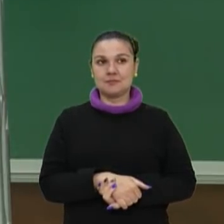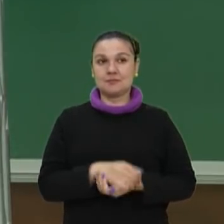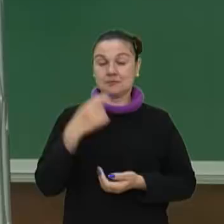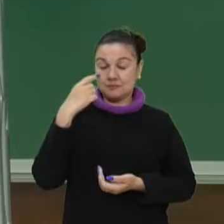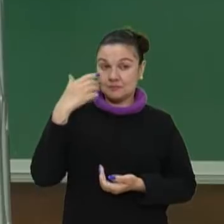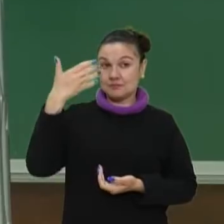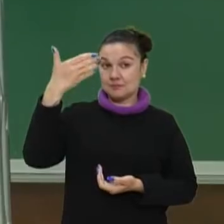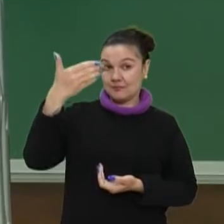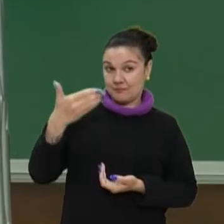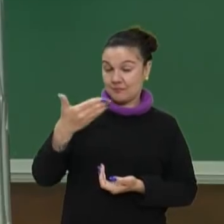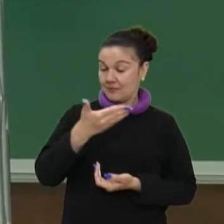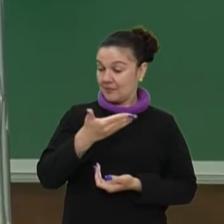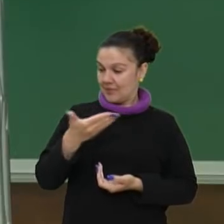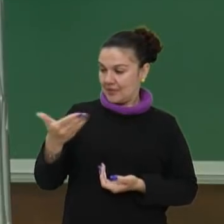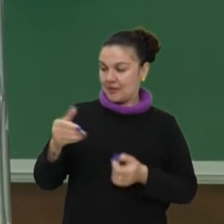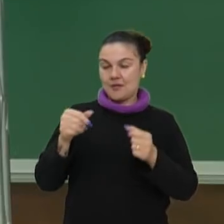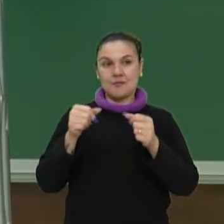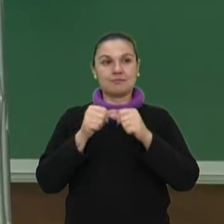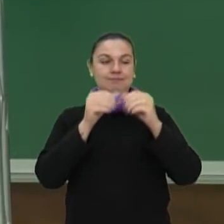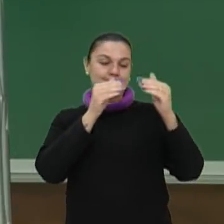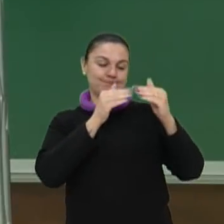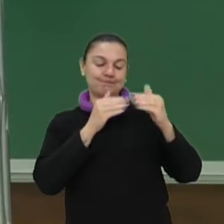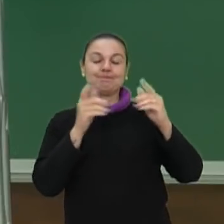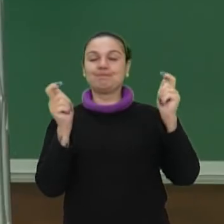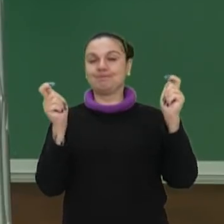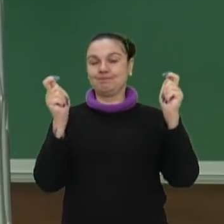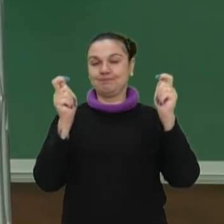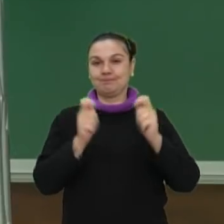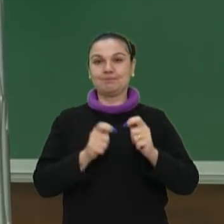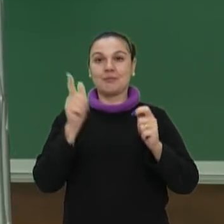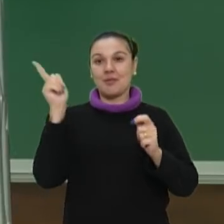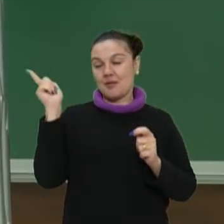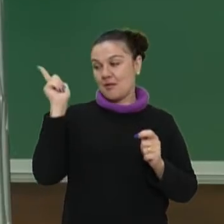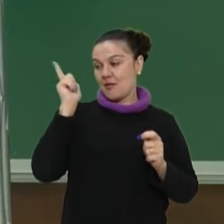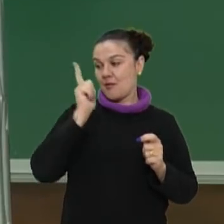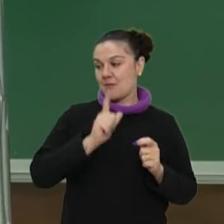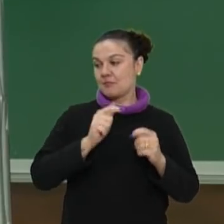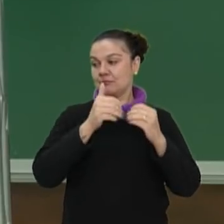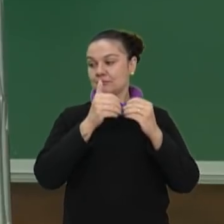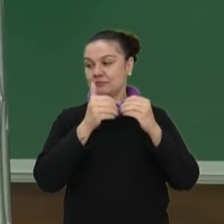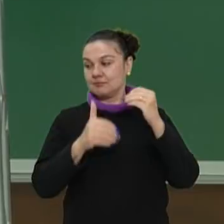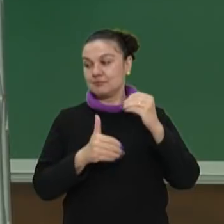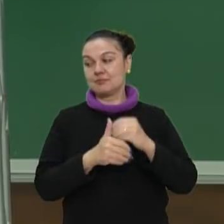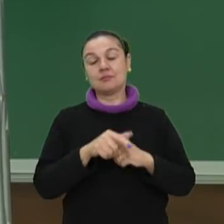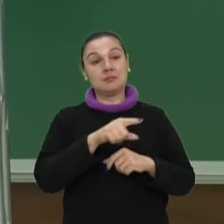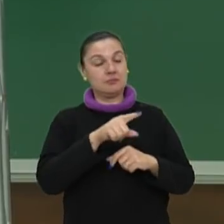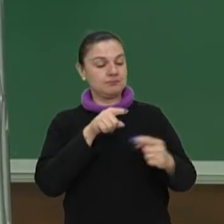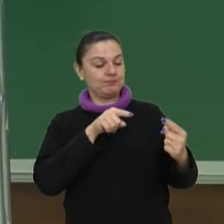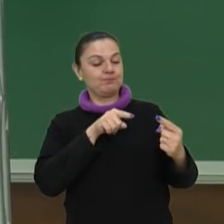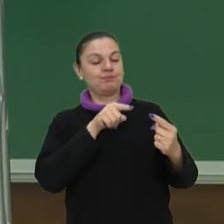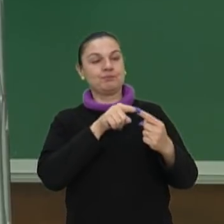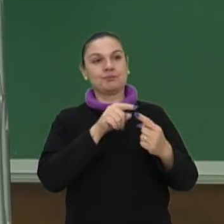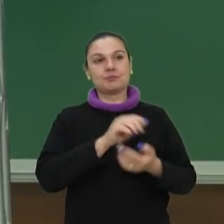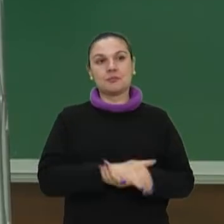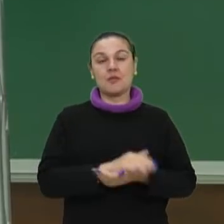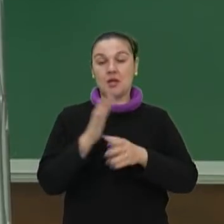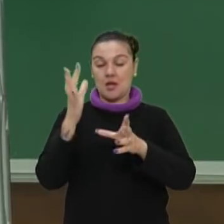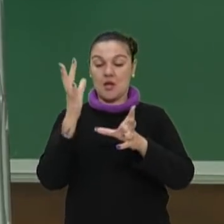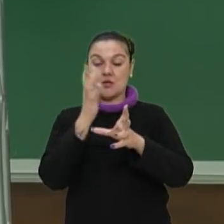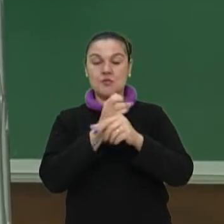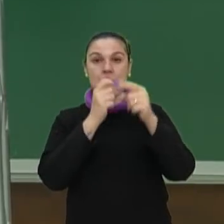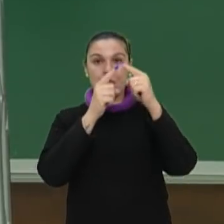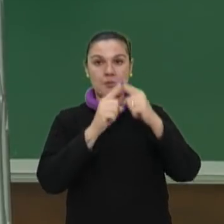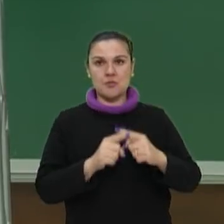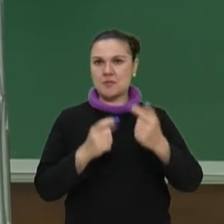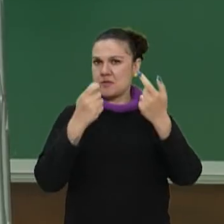Então, deu certinho, né? A gente consegue, então, aí, né, determinar, né, a soma e o